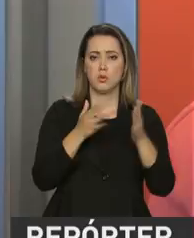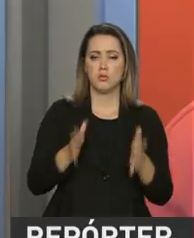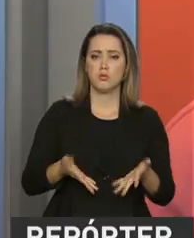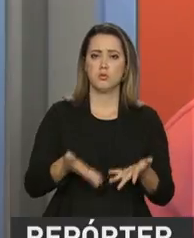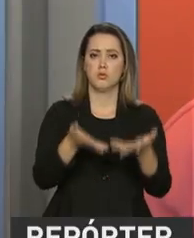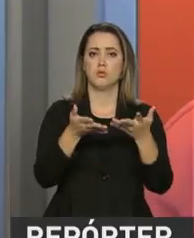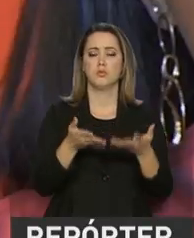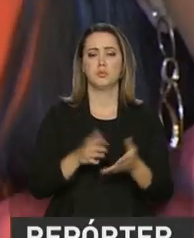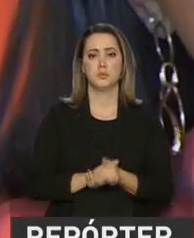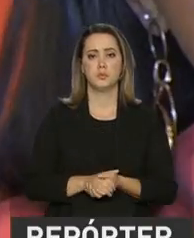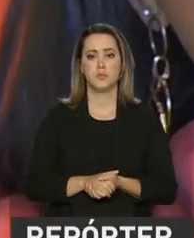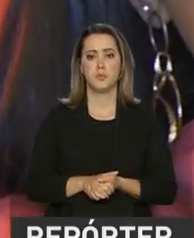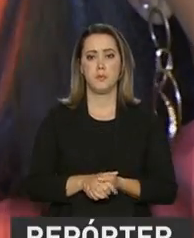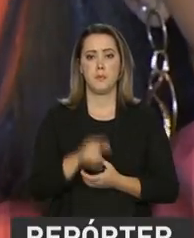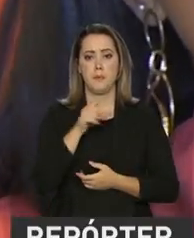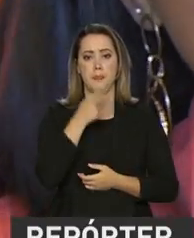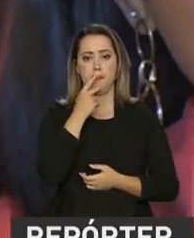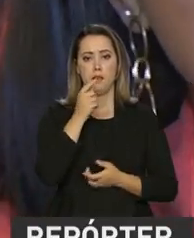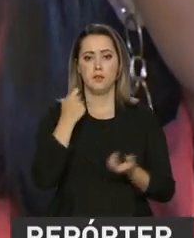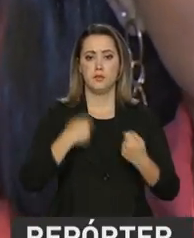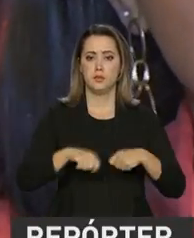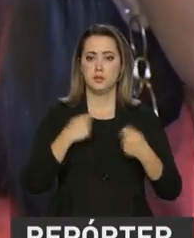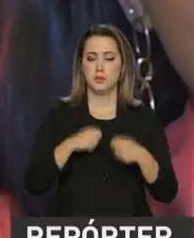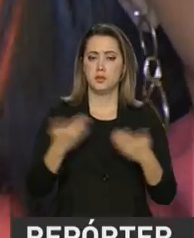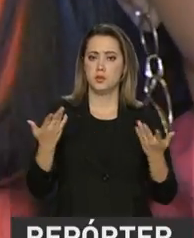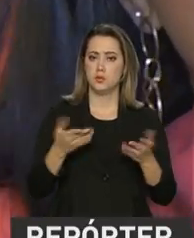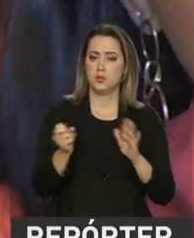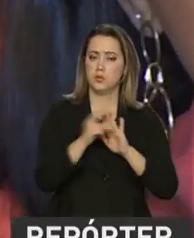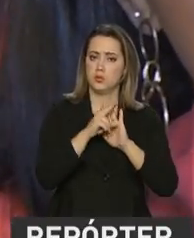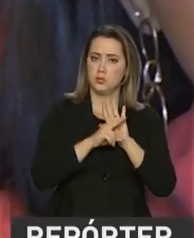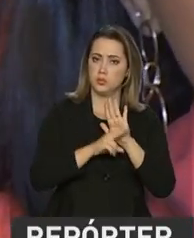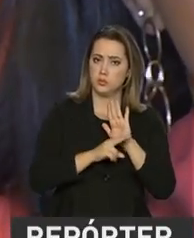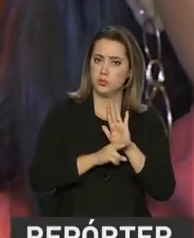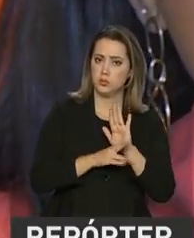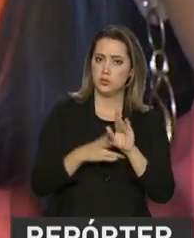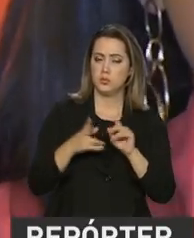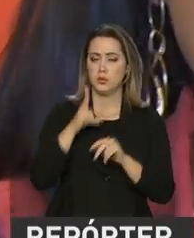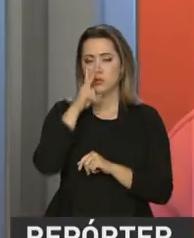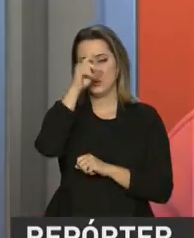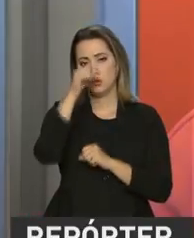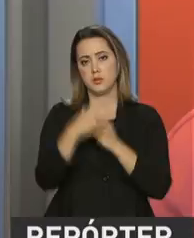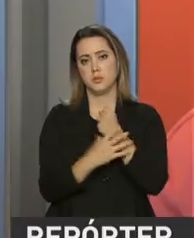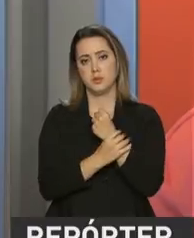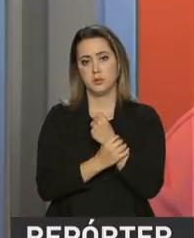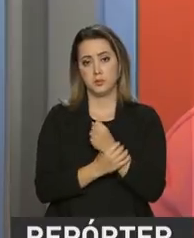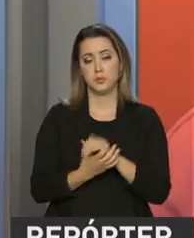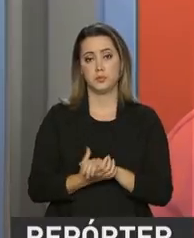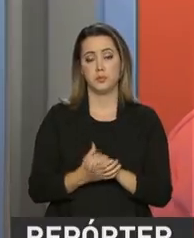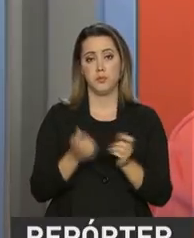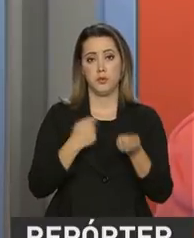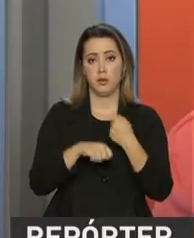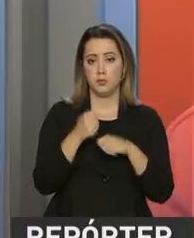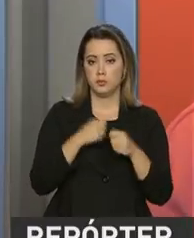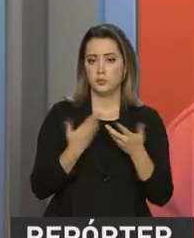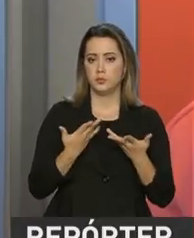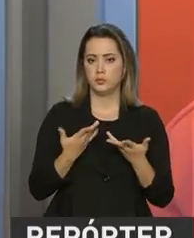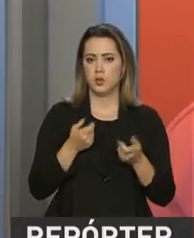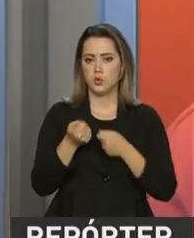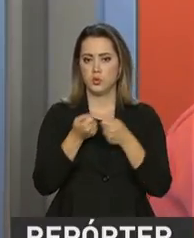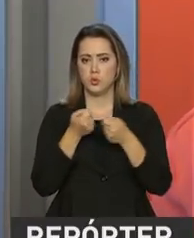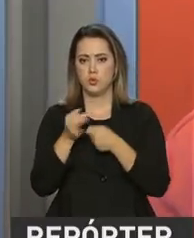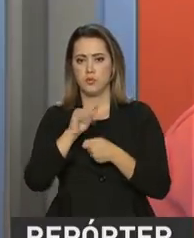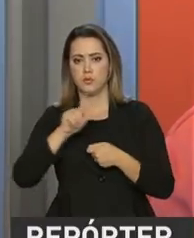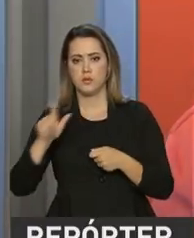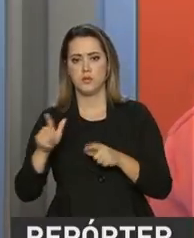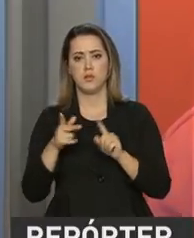vão por canção ela defende reformas estruturais para o fortalecimento da economia a gente seguir com um ambiente de ajuste fiscal